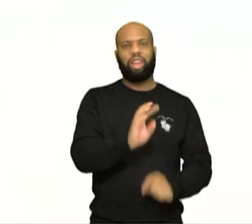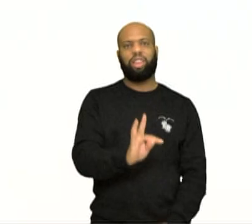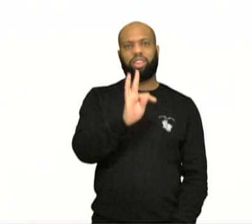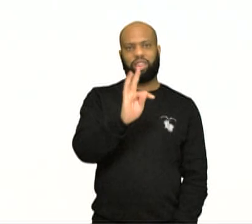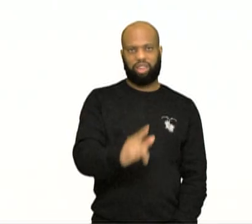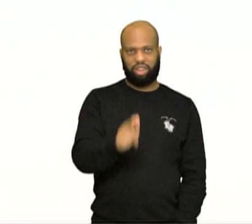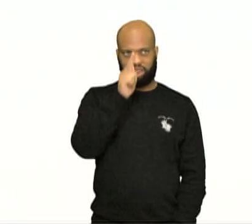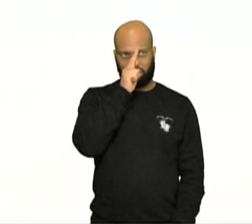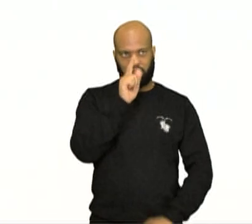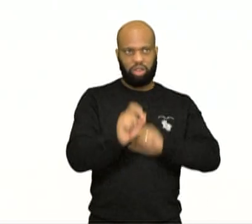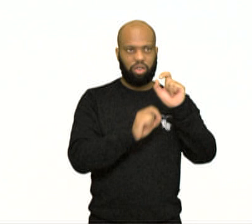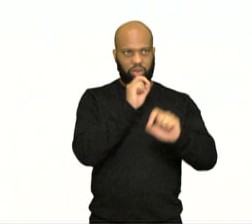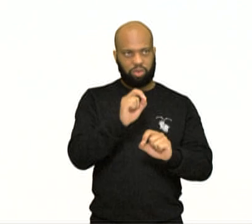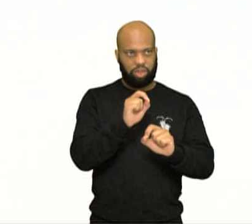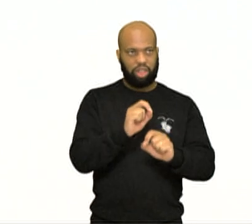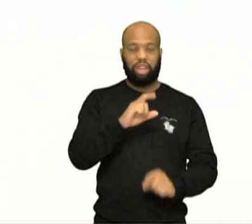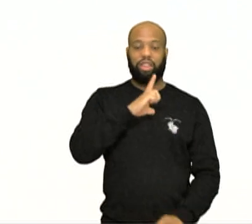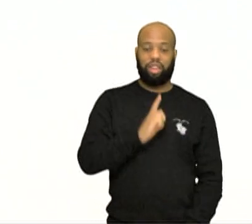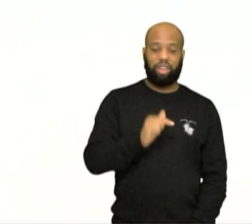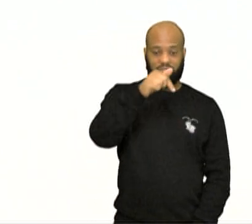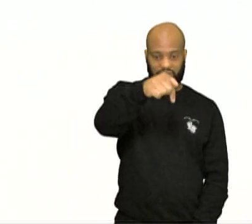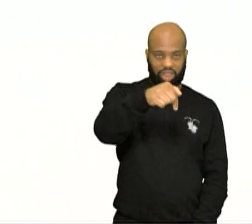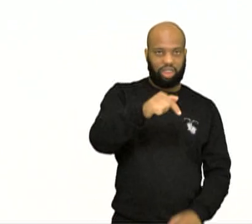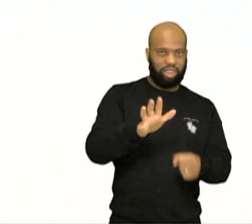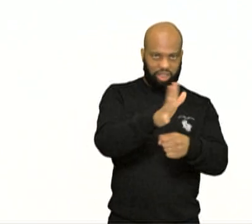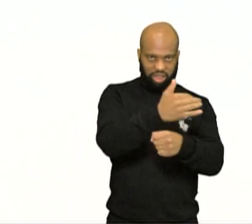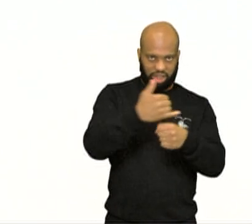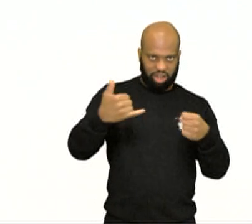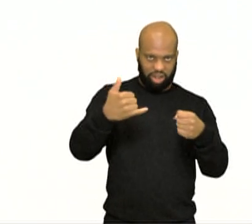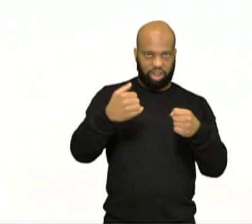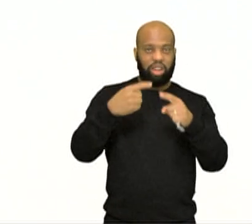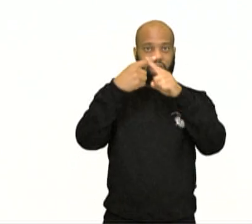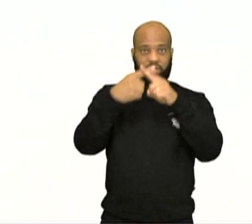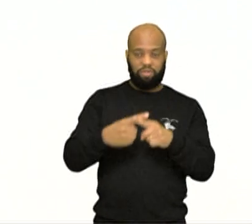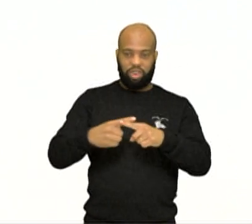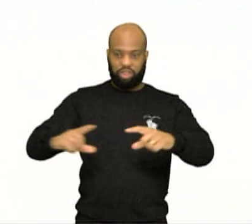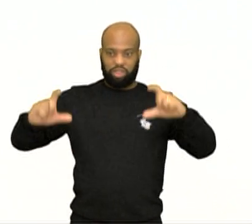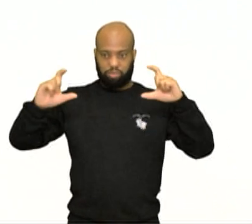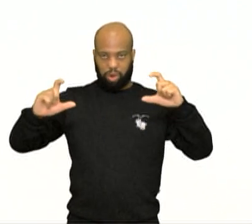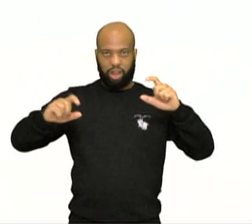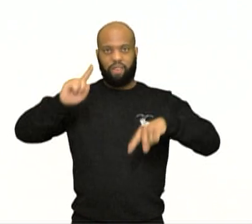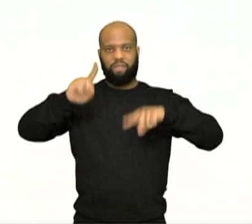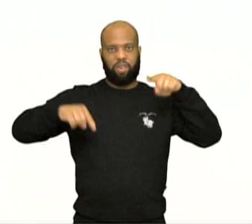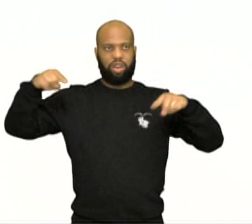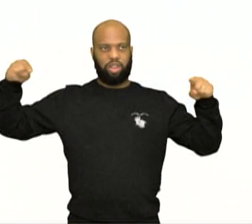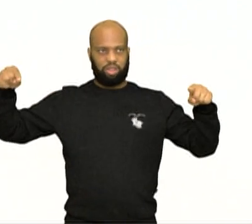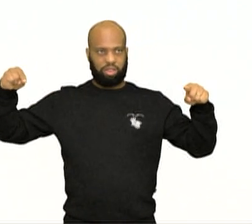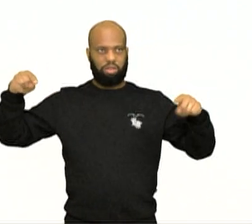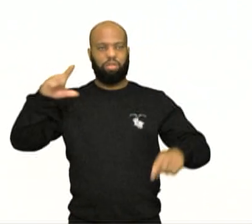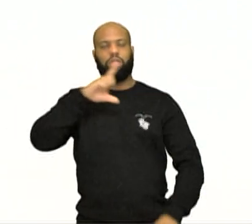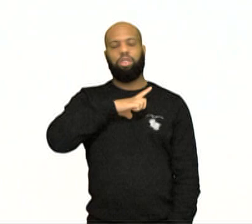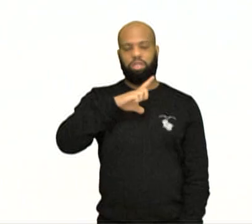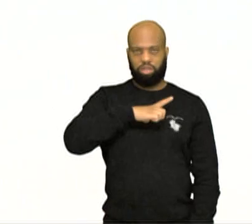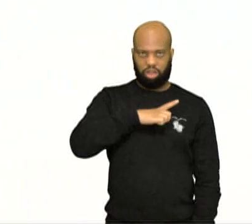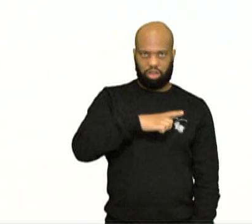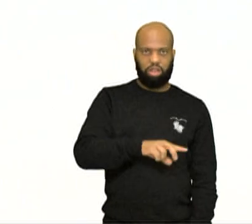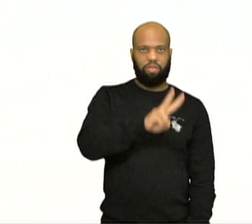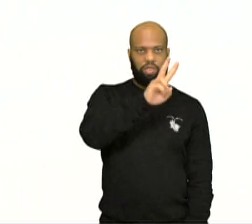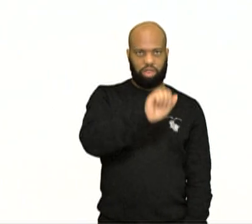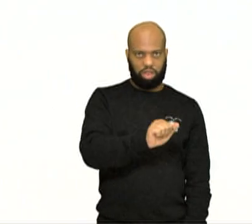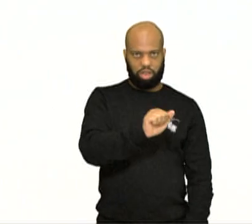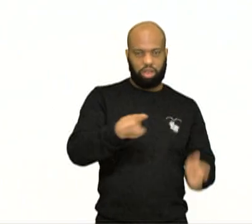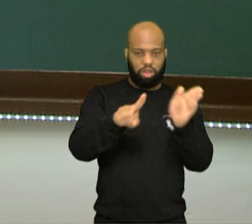dois pontos que você deslocou a carga. E é muito importante que, como é um potencial e o campo é conservativo,